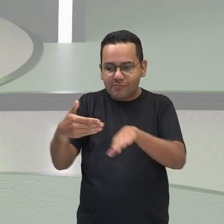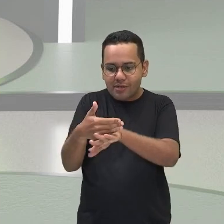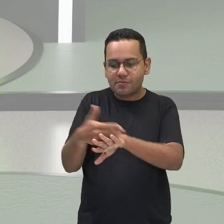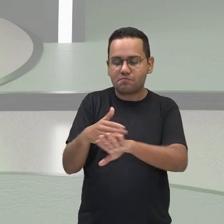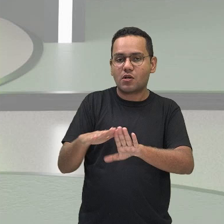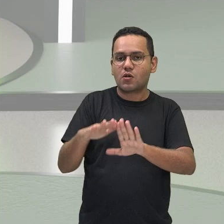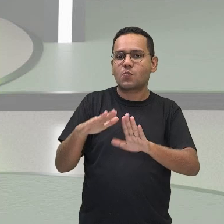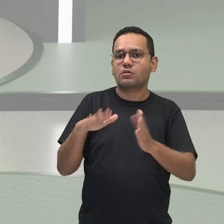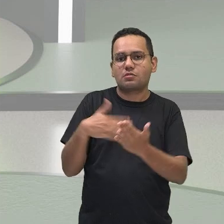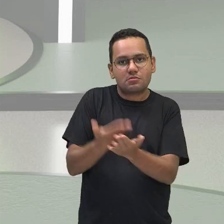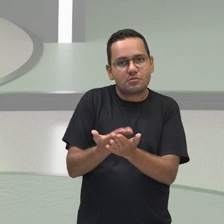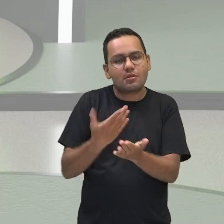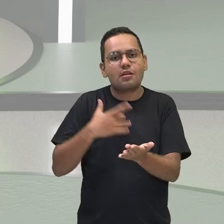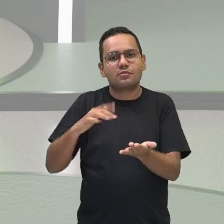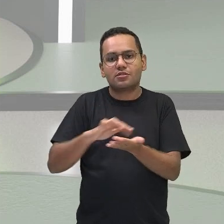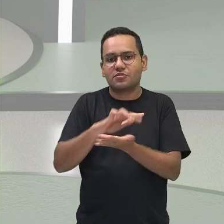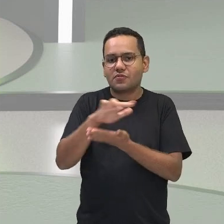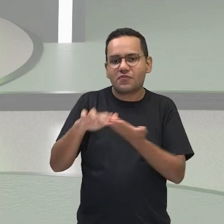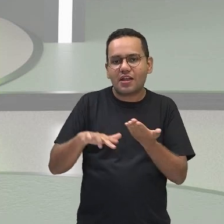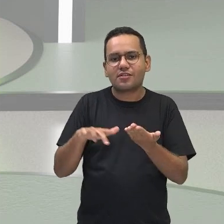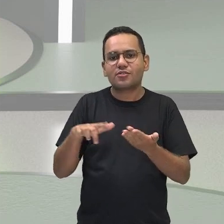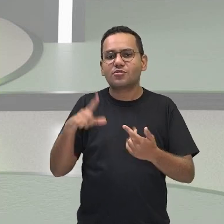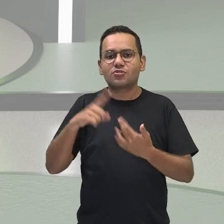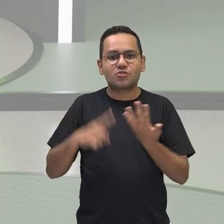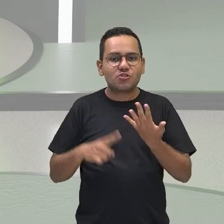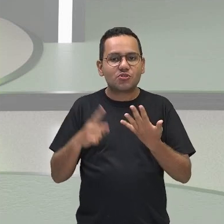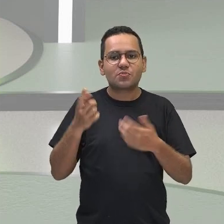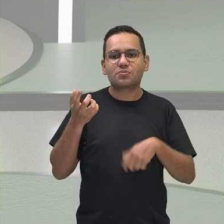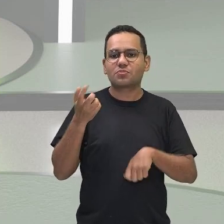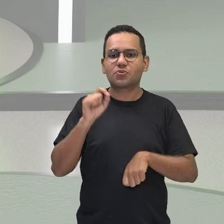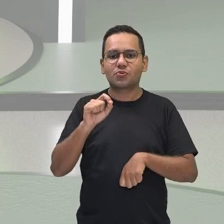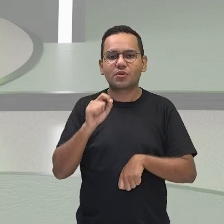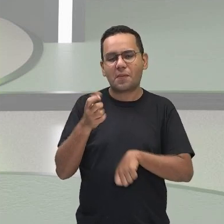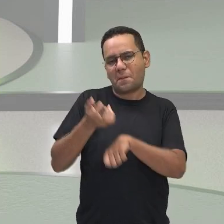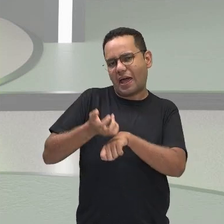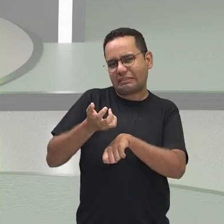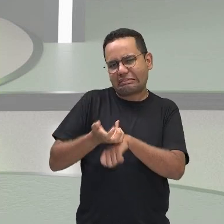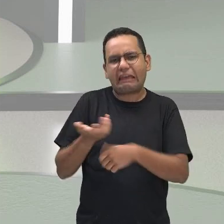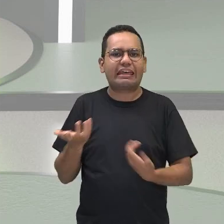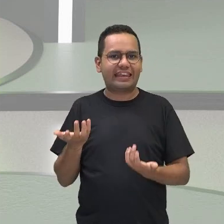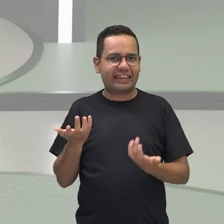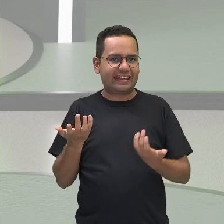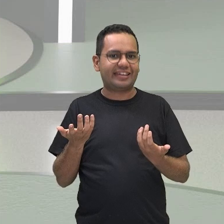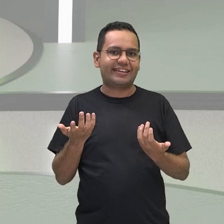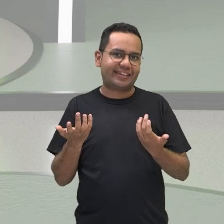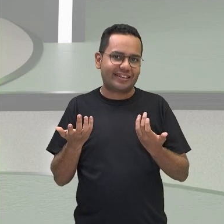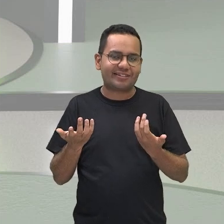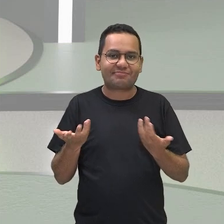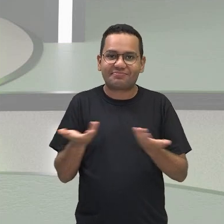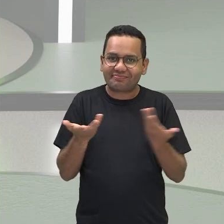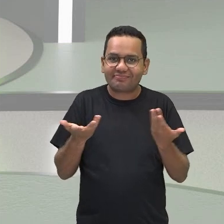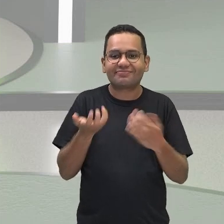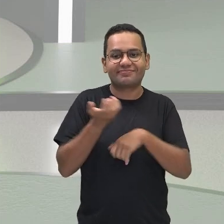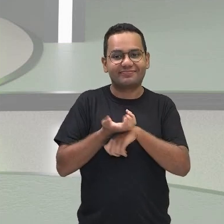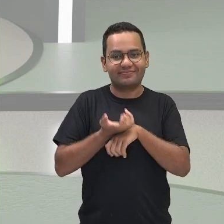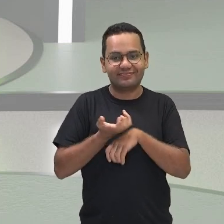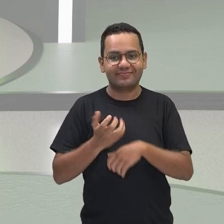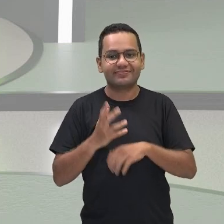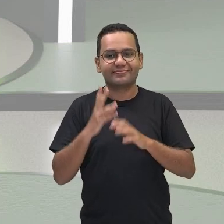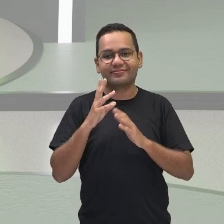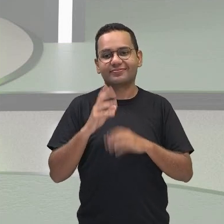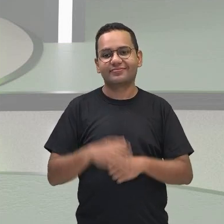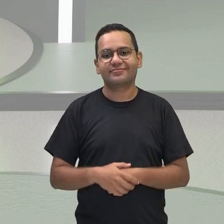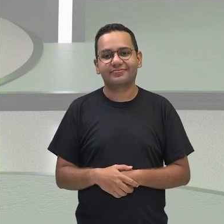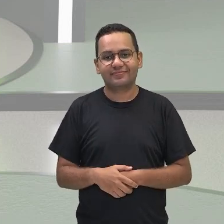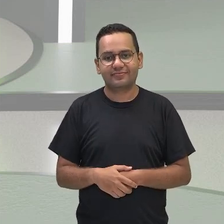estudar várias matérias, antigamente chamado dessa forma, né? Hoje a gente chama de disciplina ou componente curricular. Mas será